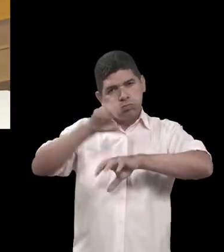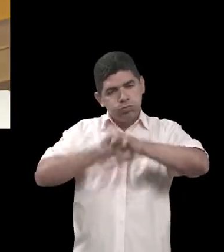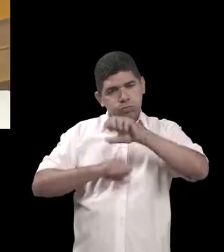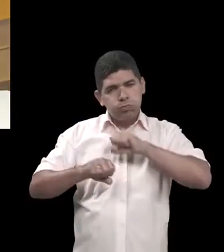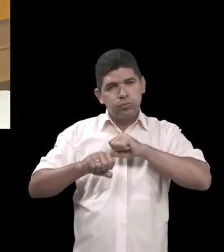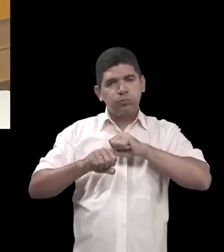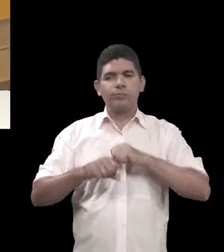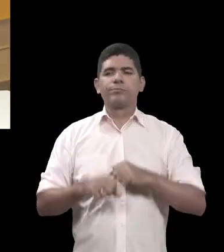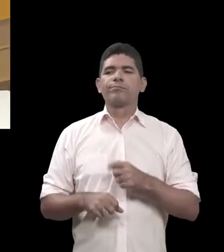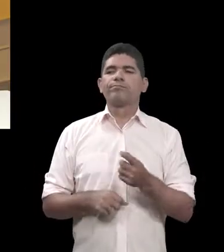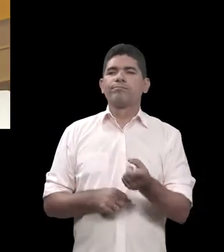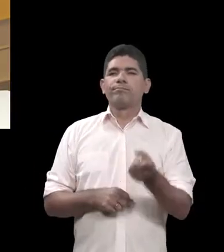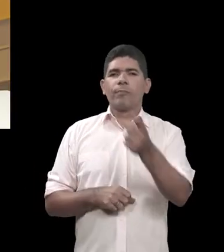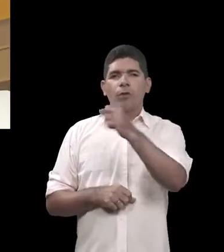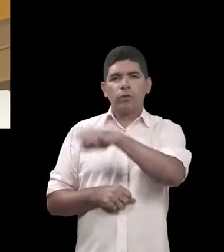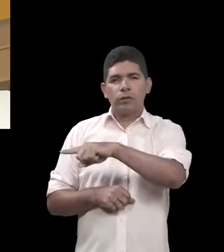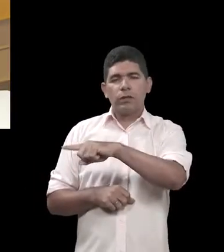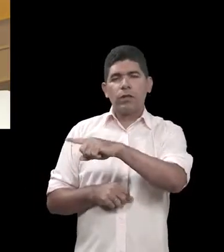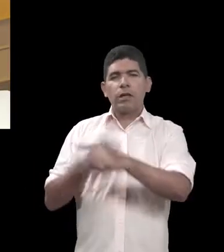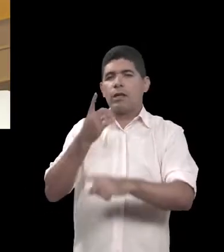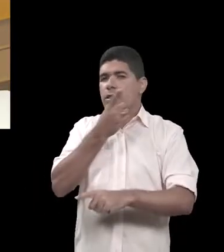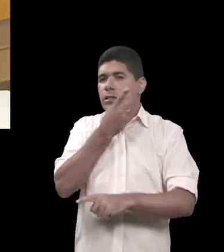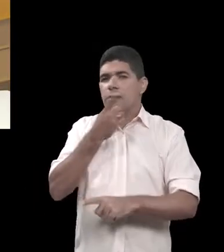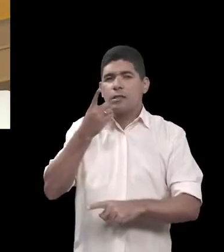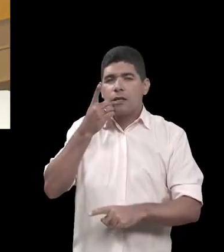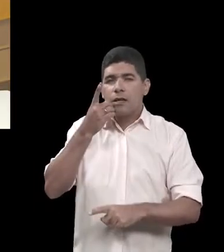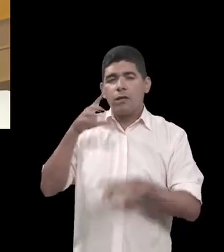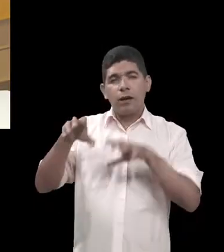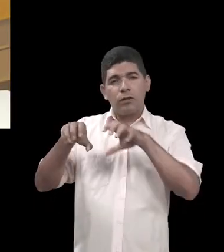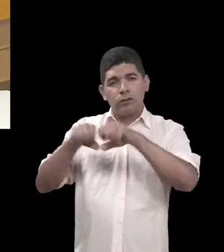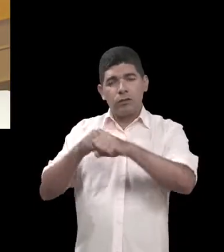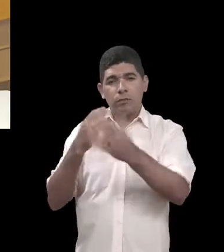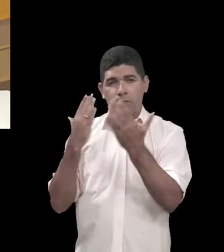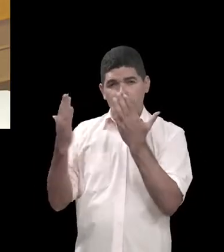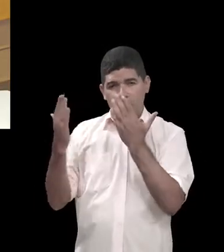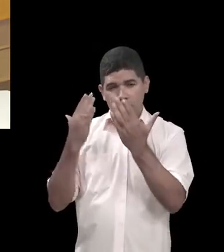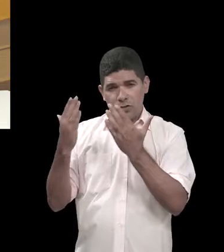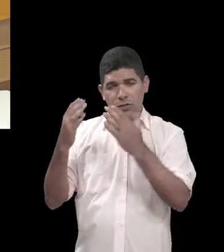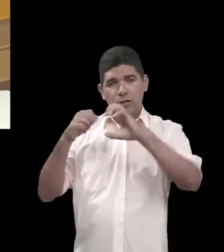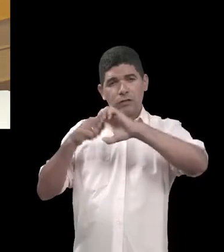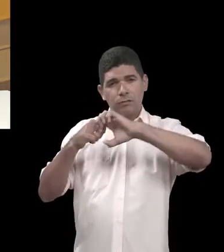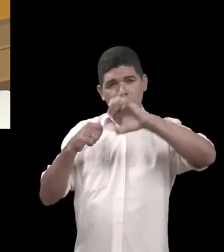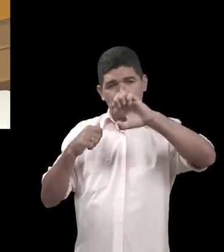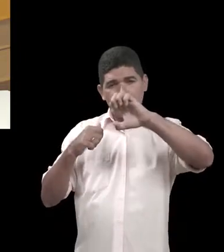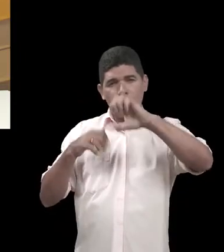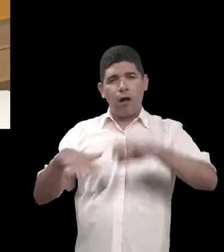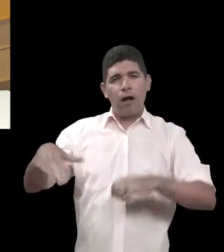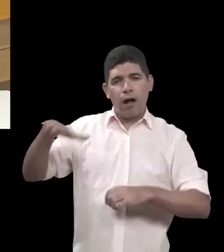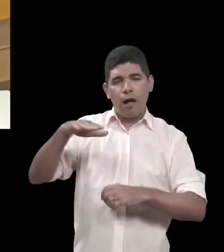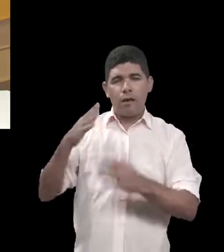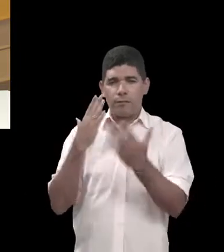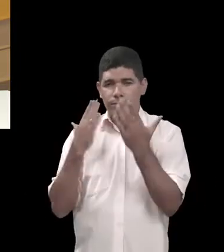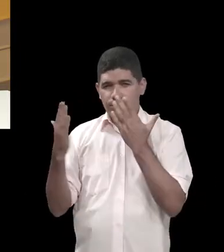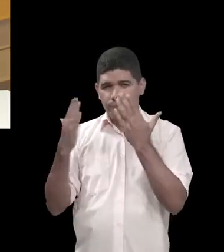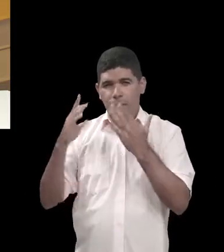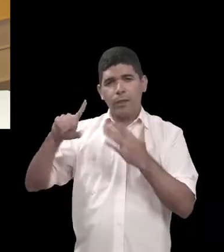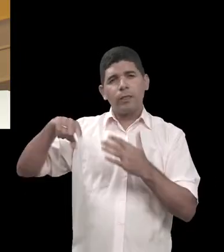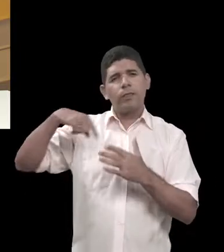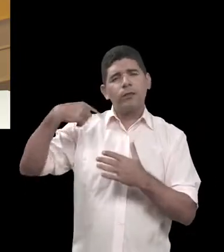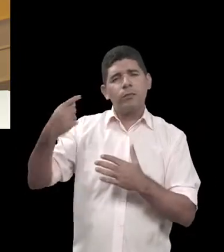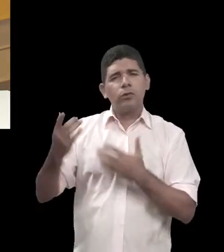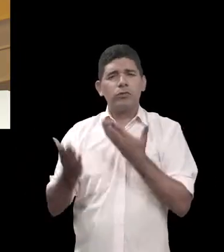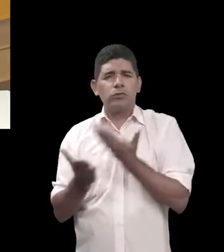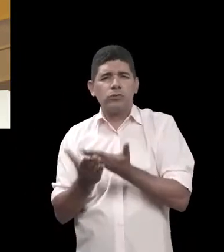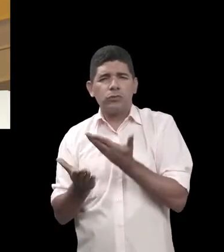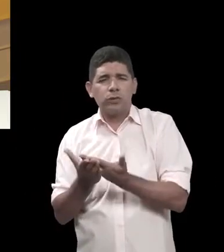graduação em psicologia, né? Especialização também na área, e aí depois foi estudar Libras. Queria saber, tem alguém